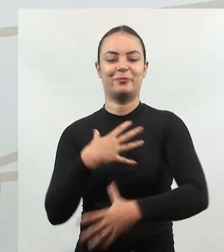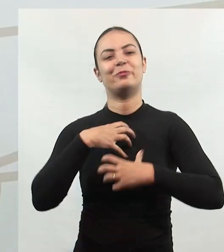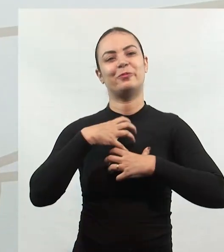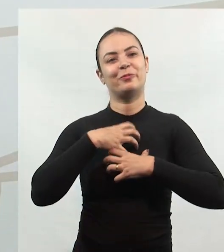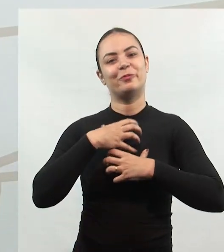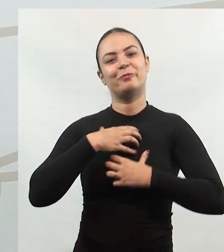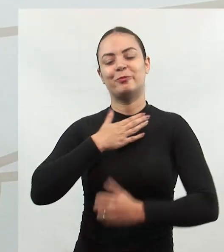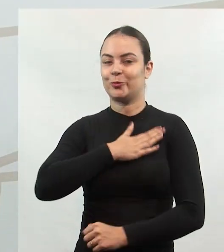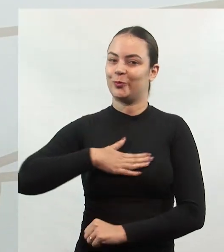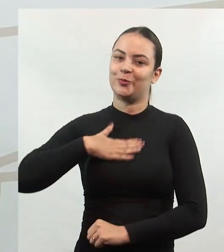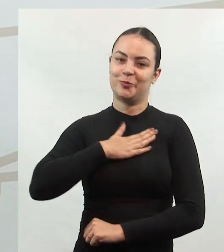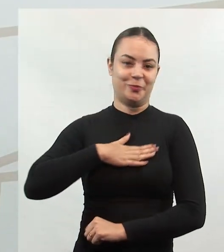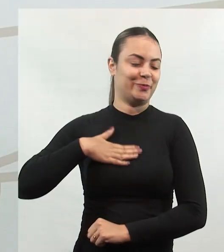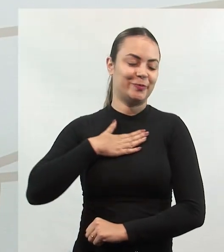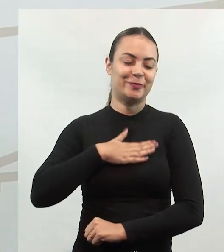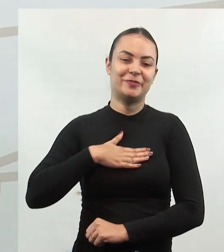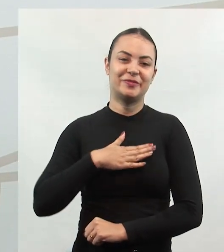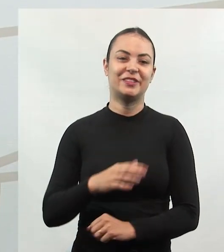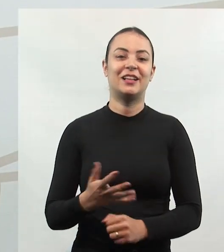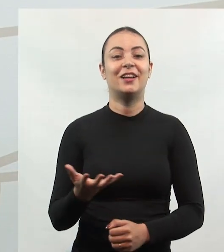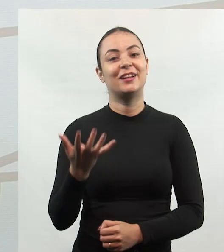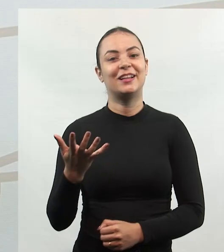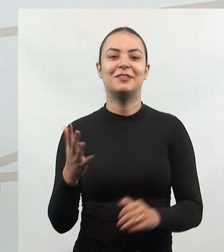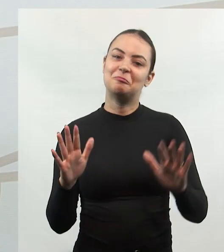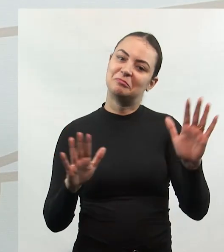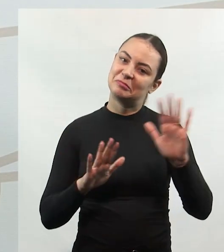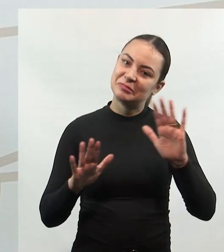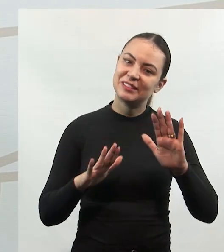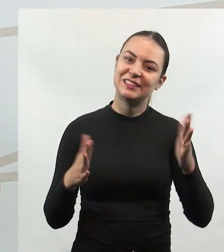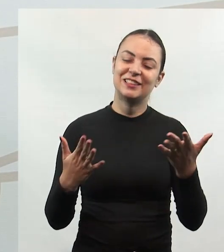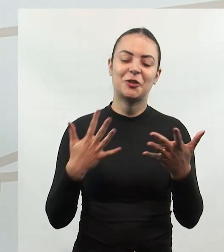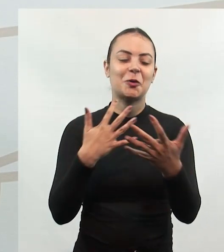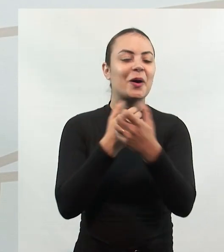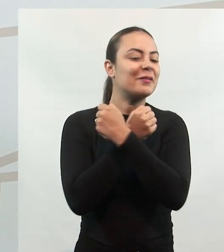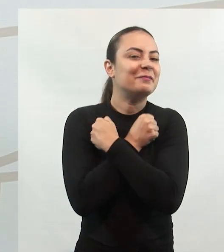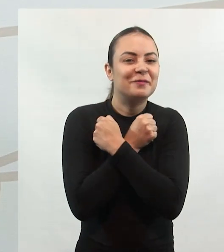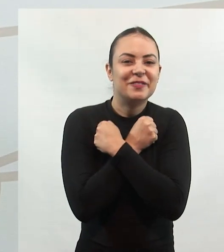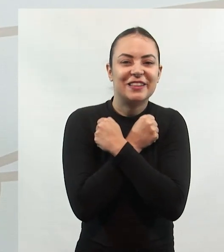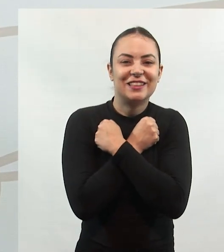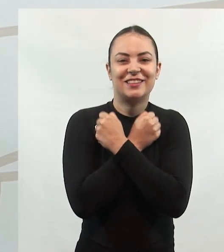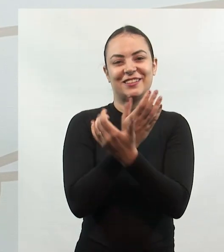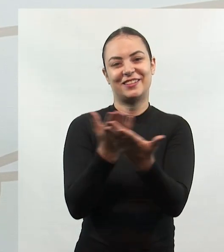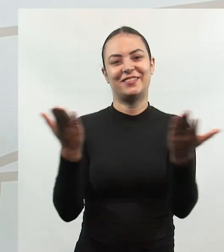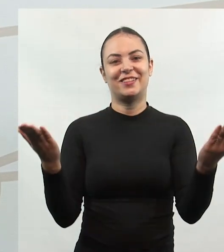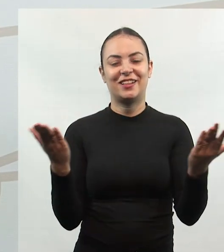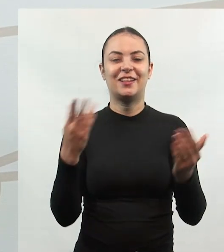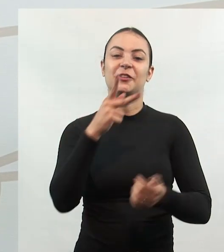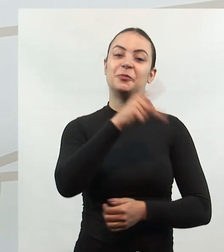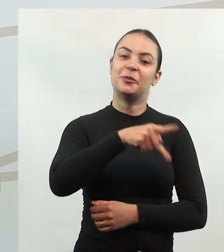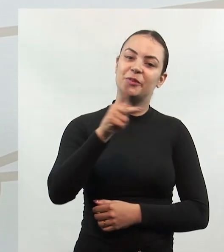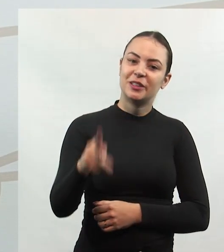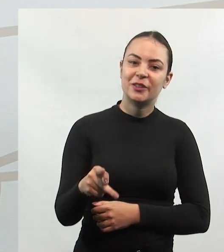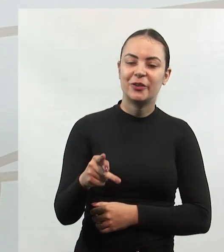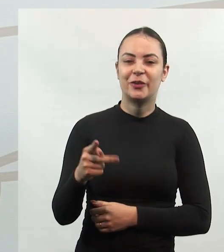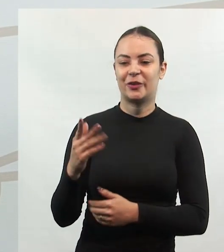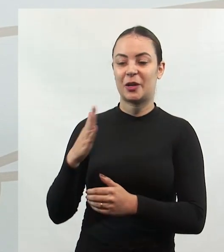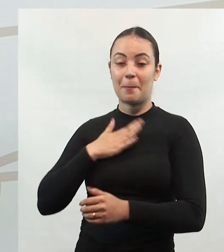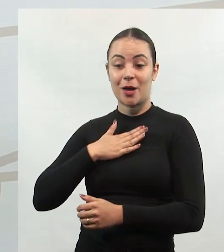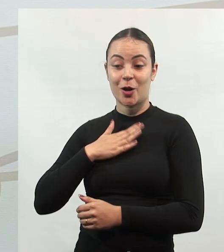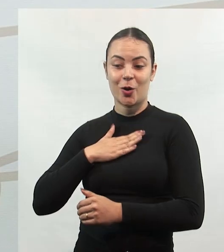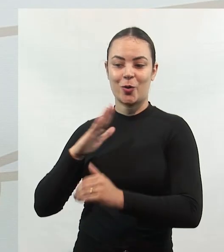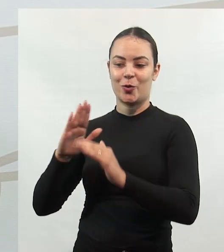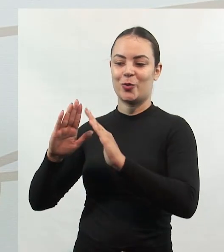colega. Sem dúvida, foi assim um bate-papo muito emocionante. Eu quero assim, me despedir especialmente